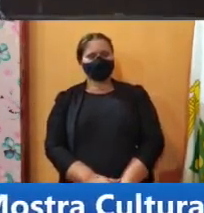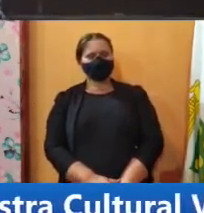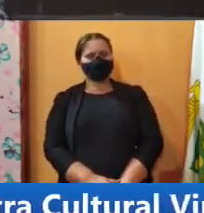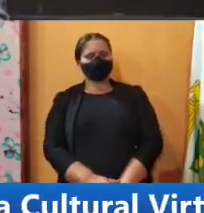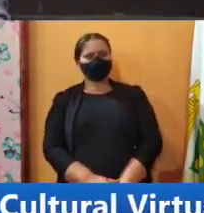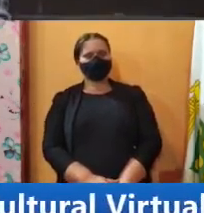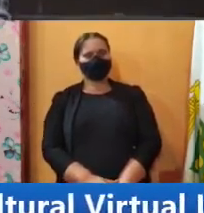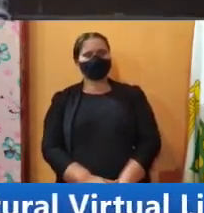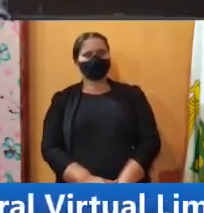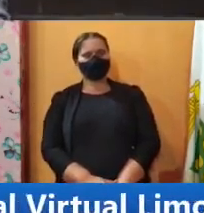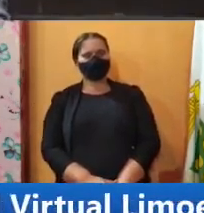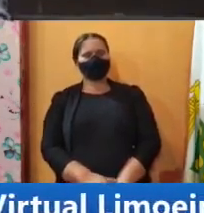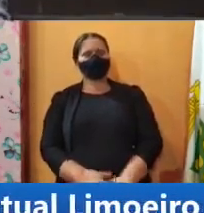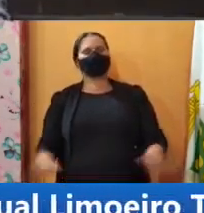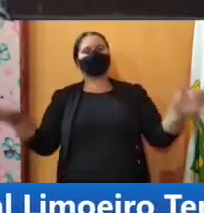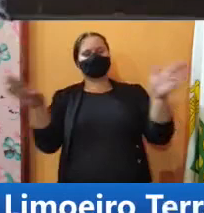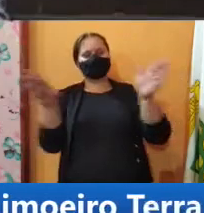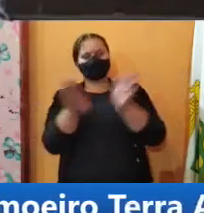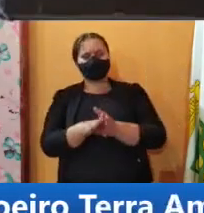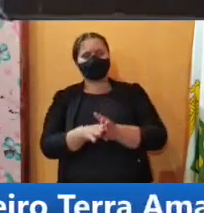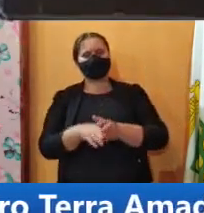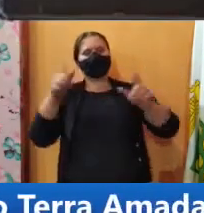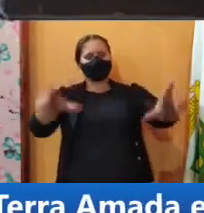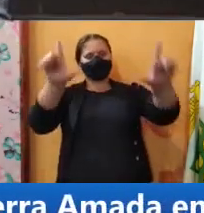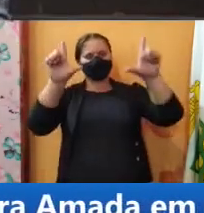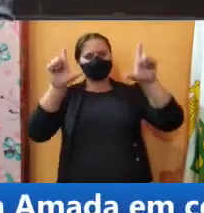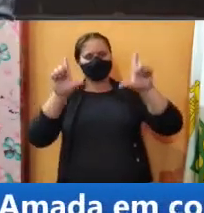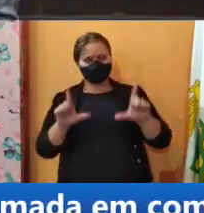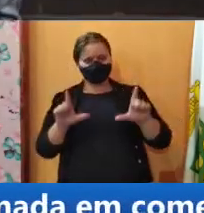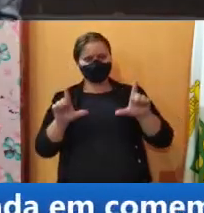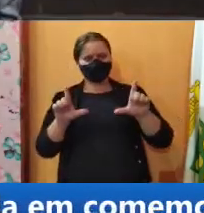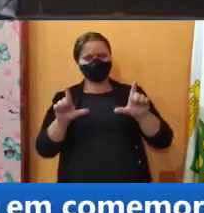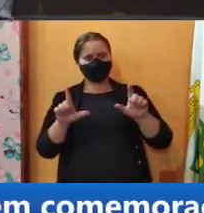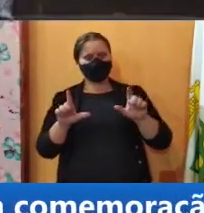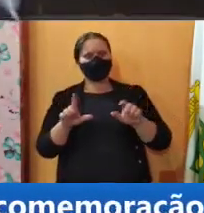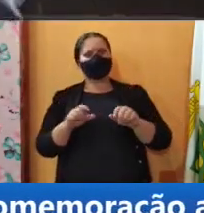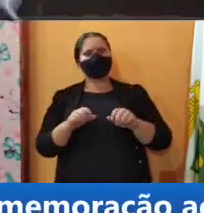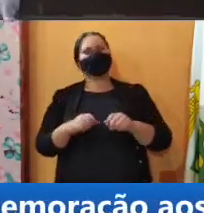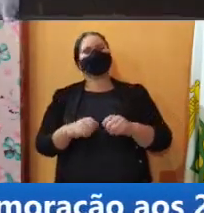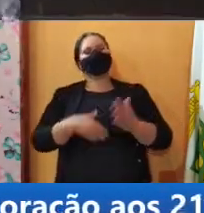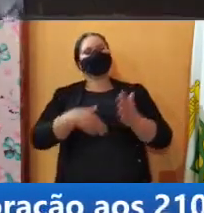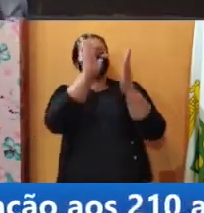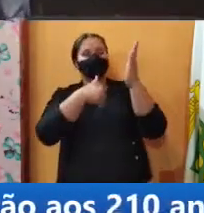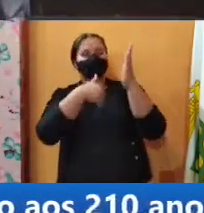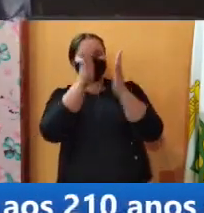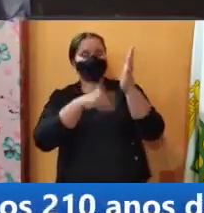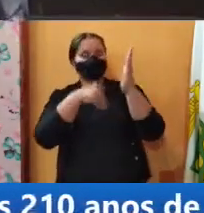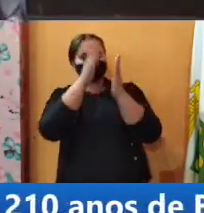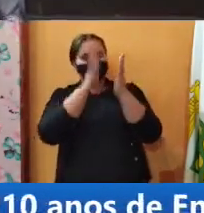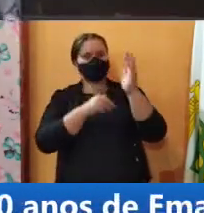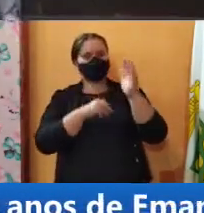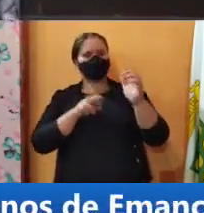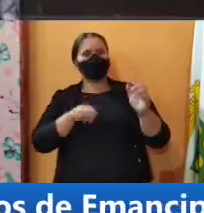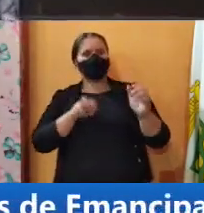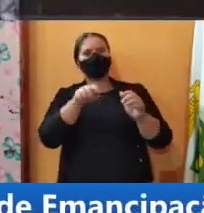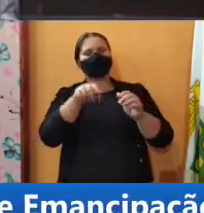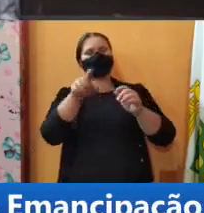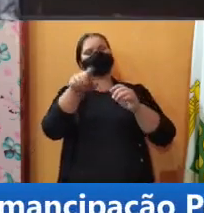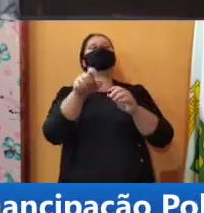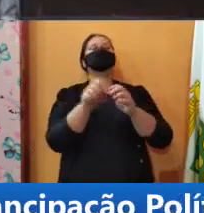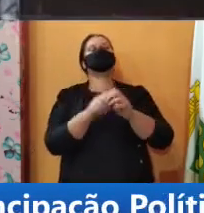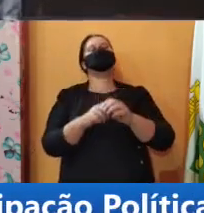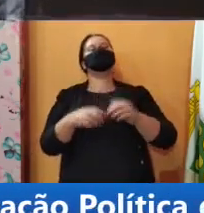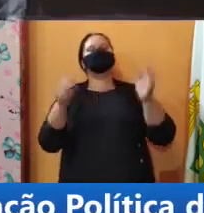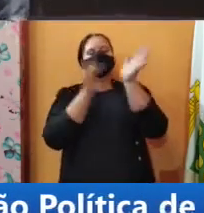Pronto, está chegando o Jorge para receber também a sua homenagem. Ele pintou um filtro com a escadaria do Redentor, botou lá um teleférico e uma roda gigante, viu,